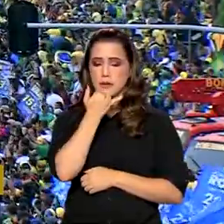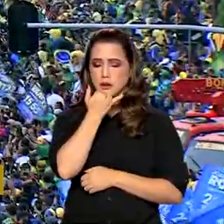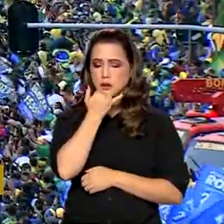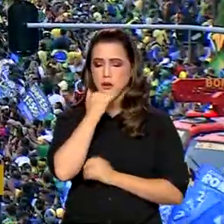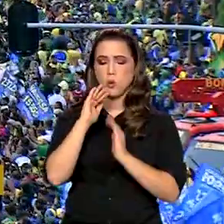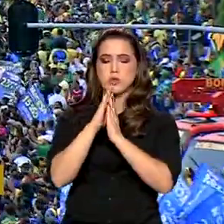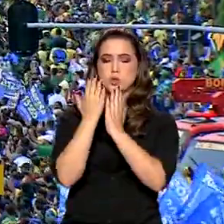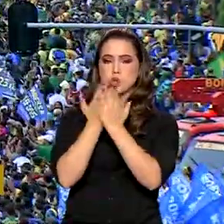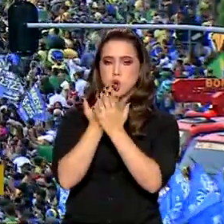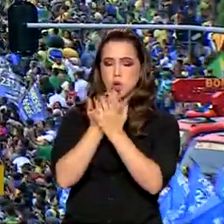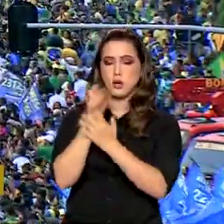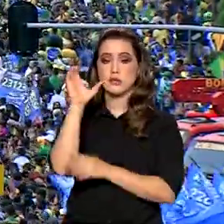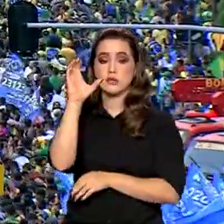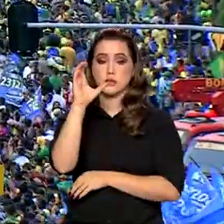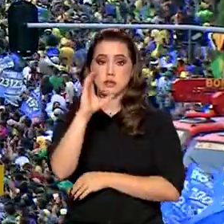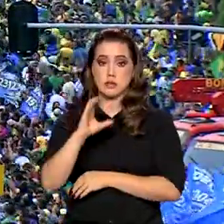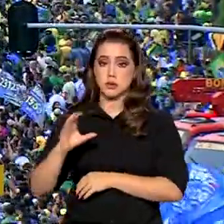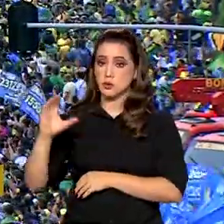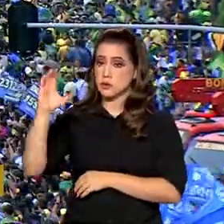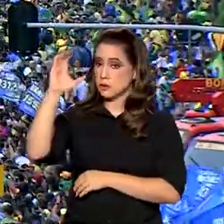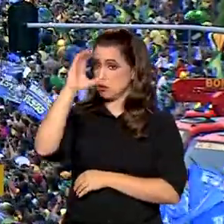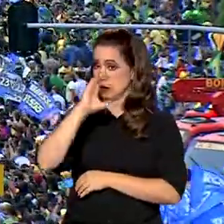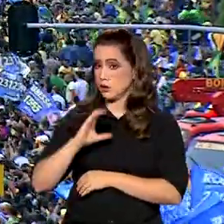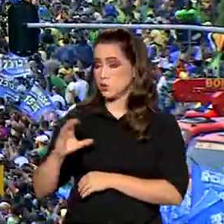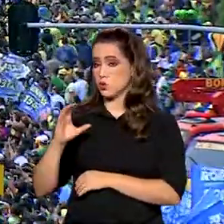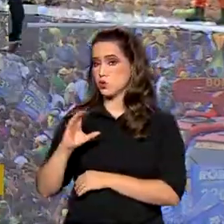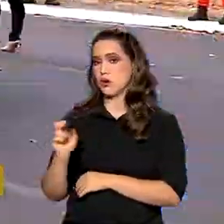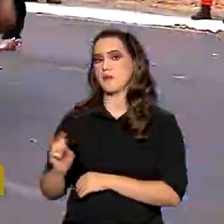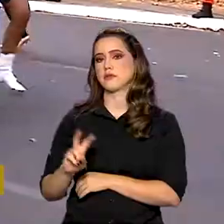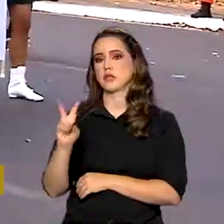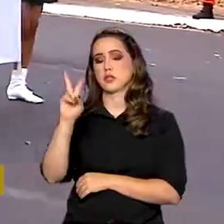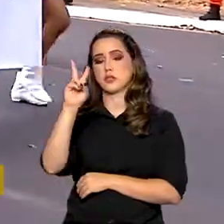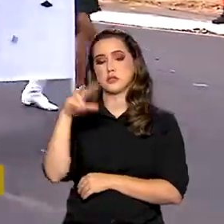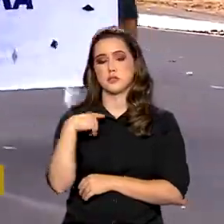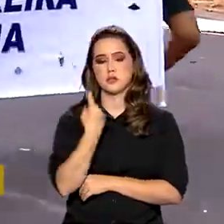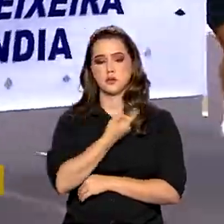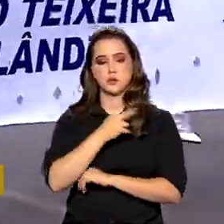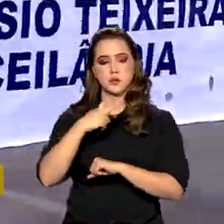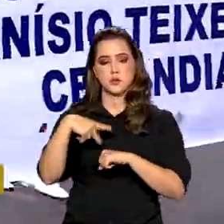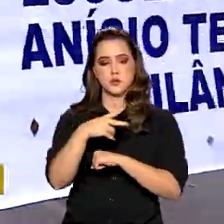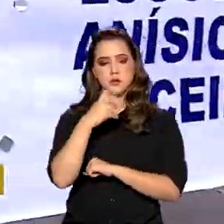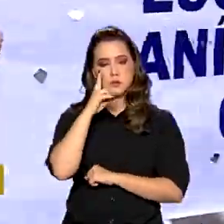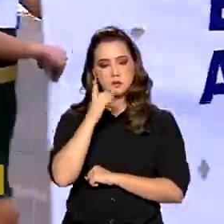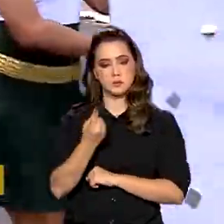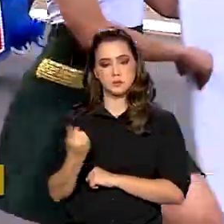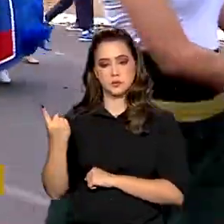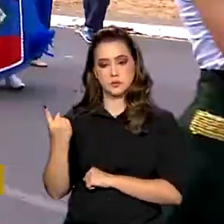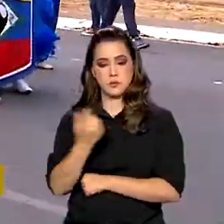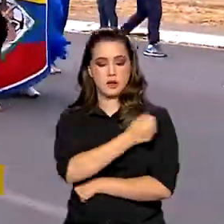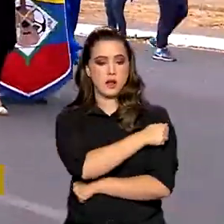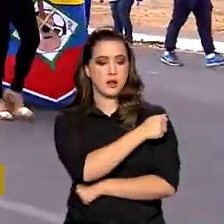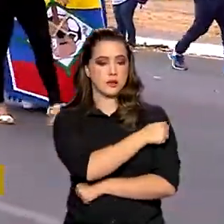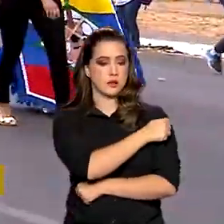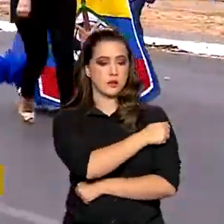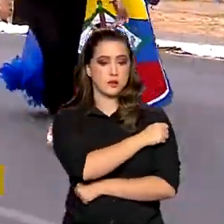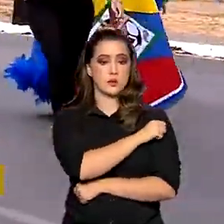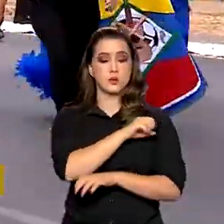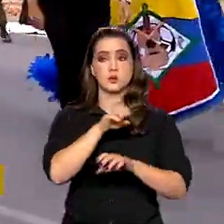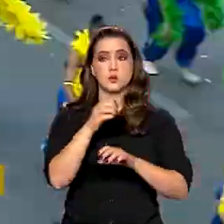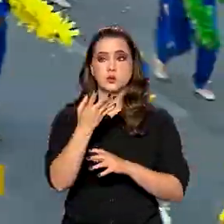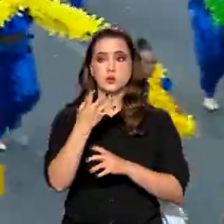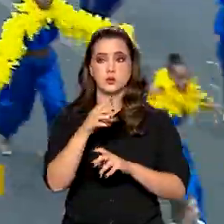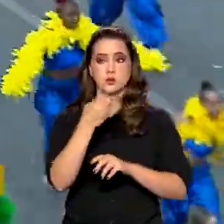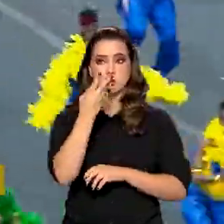a valorização da beleza do nosso país e da música brasileira. A escola atende estudantes do ensino fundamental